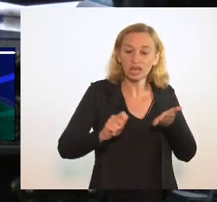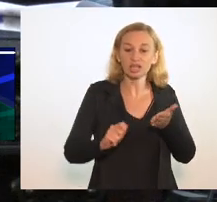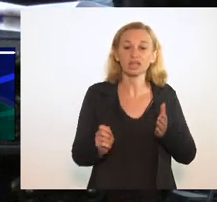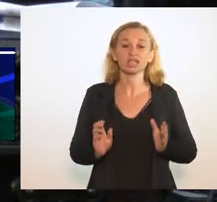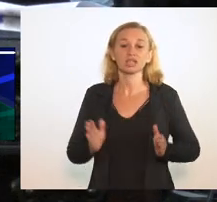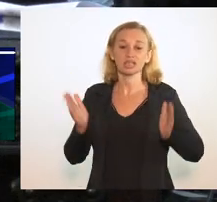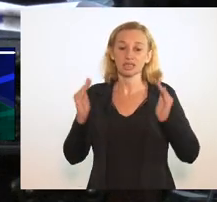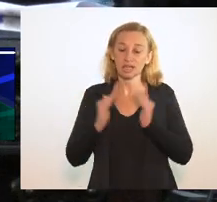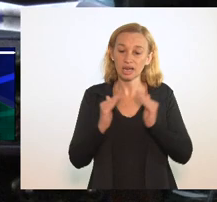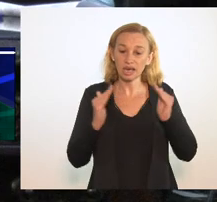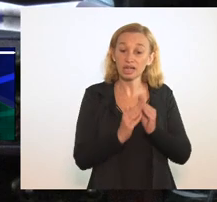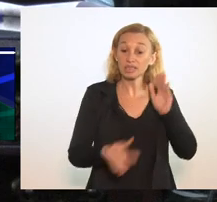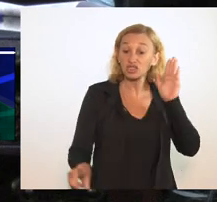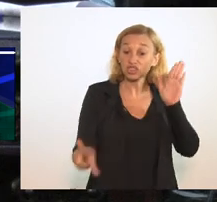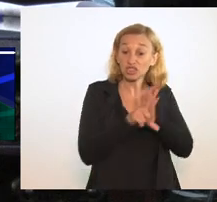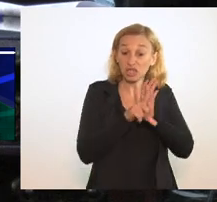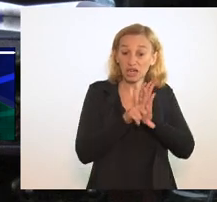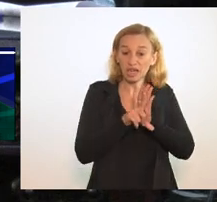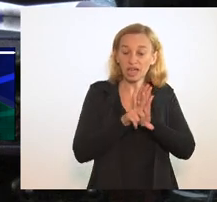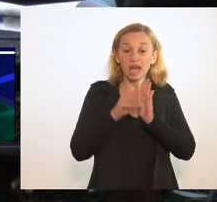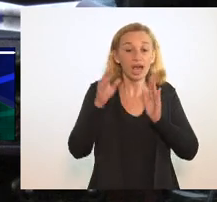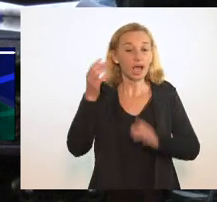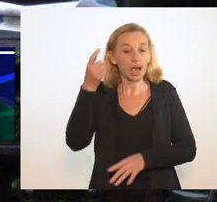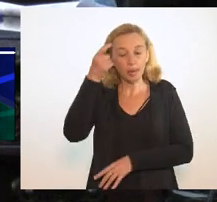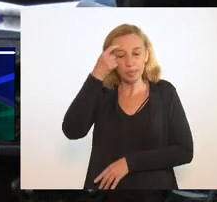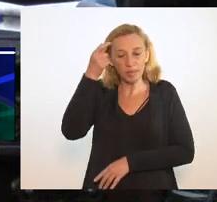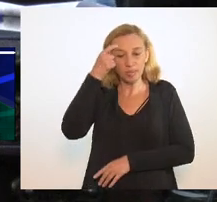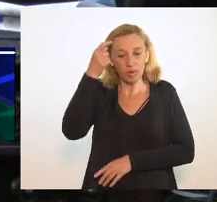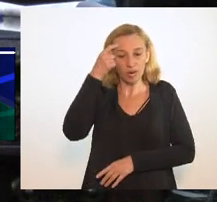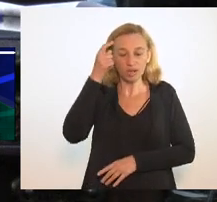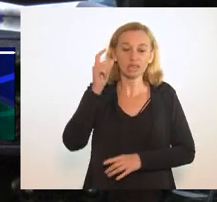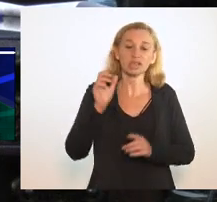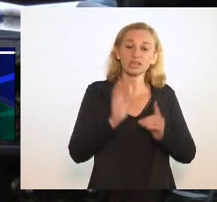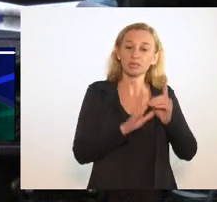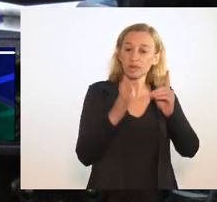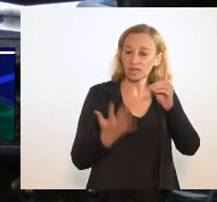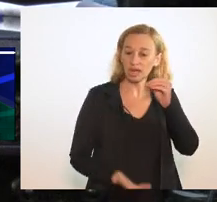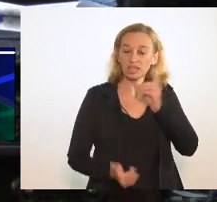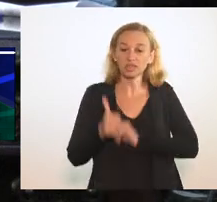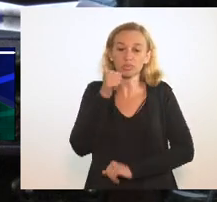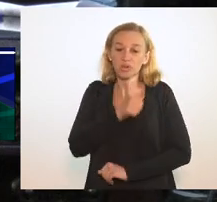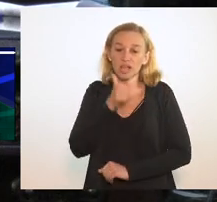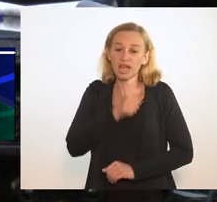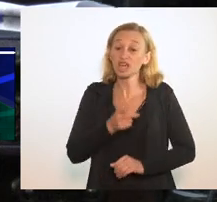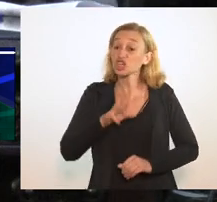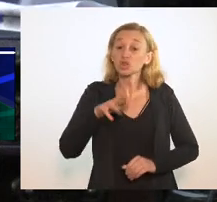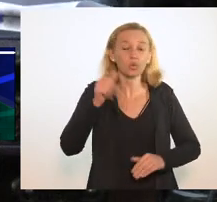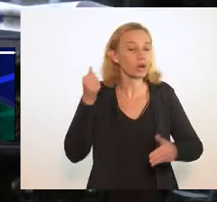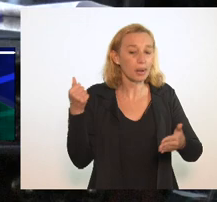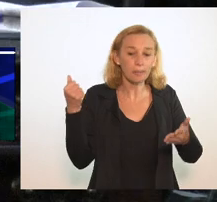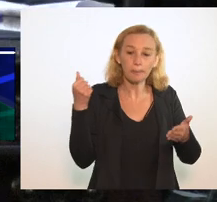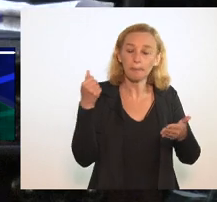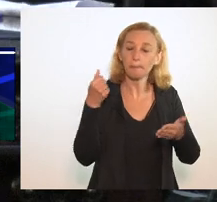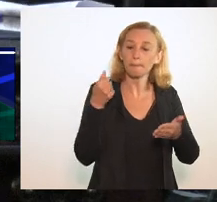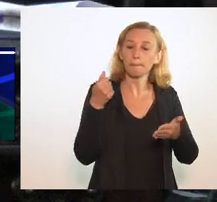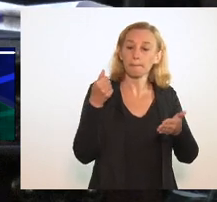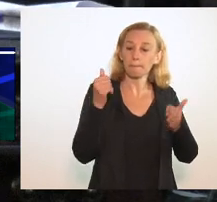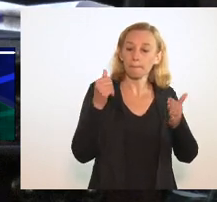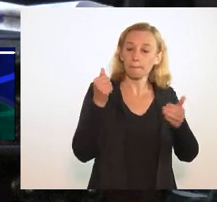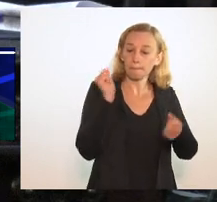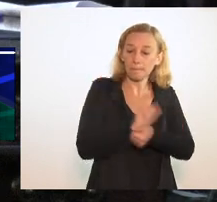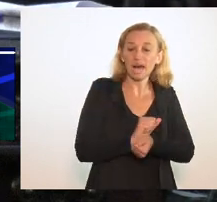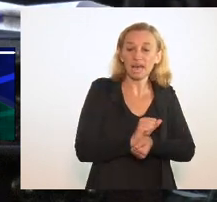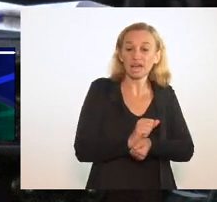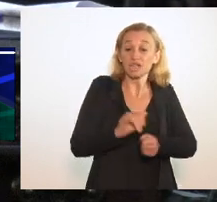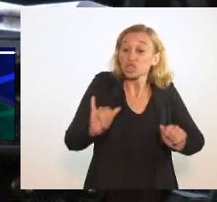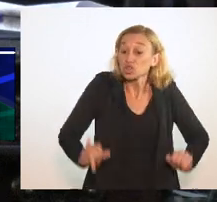Casa de Leis a memória dessa homenagem às mulheres incansáveis e tão sofridas do nosso